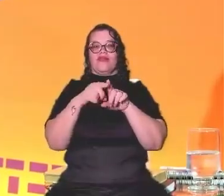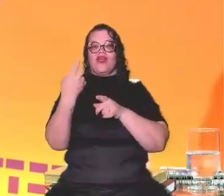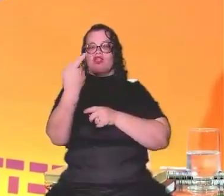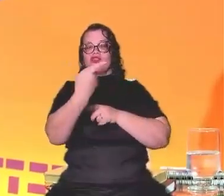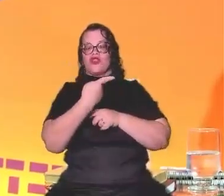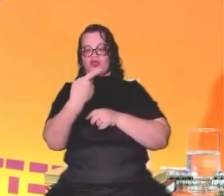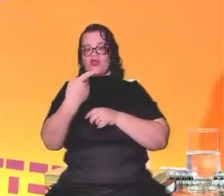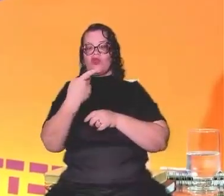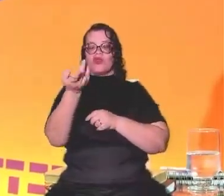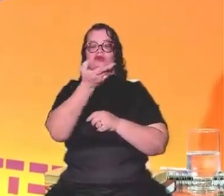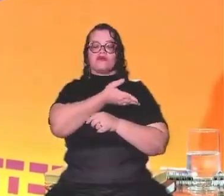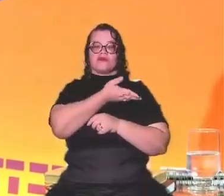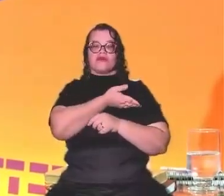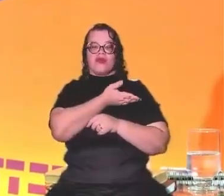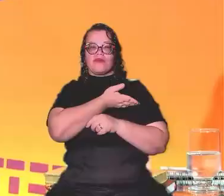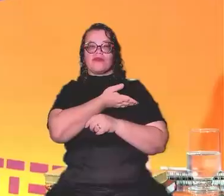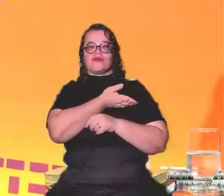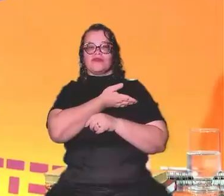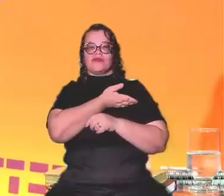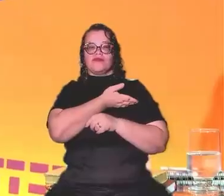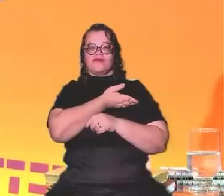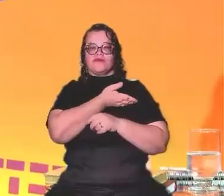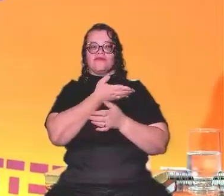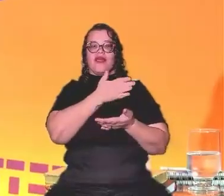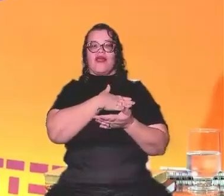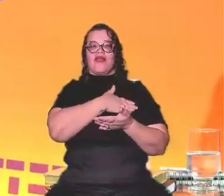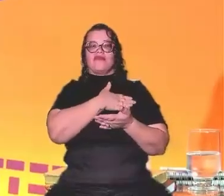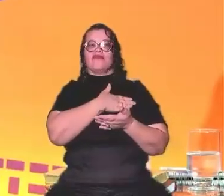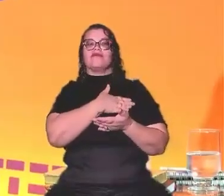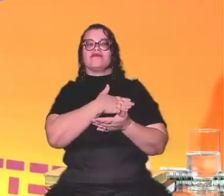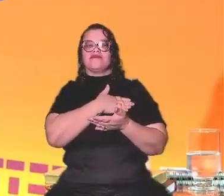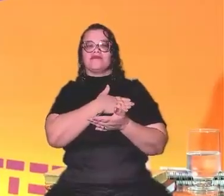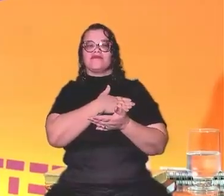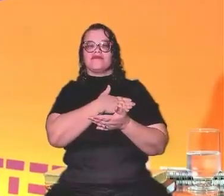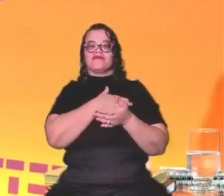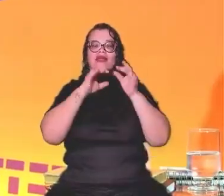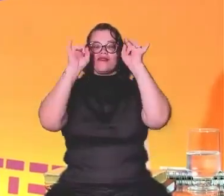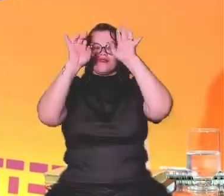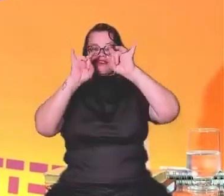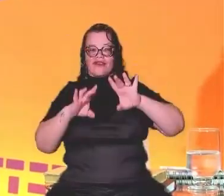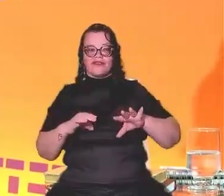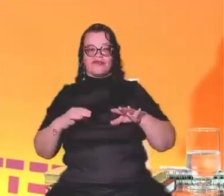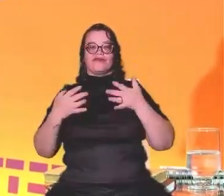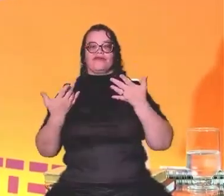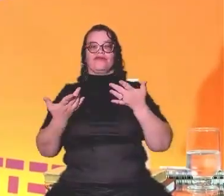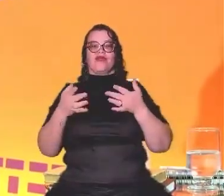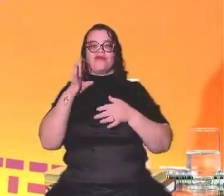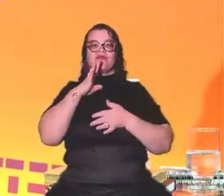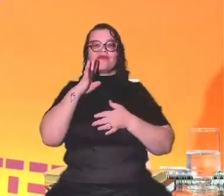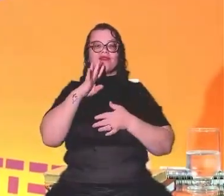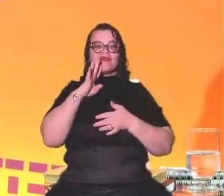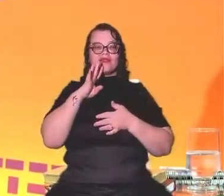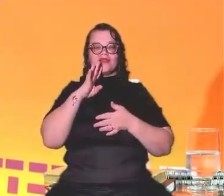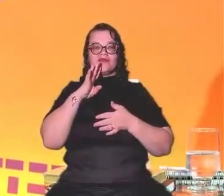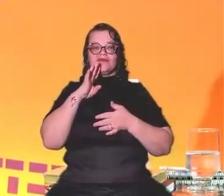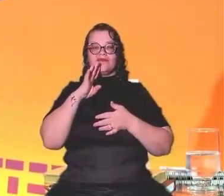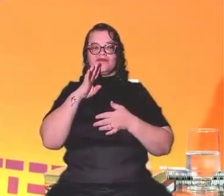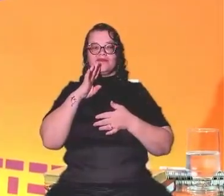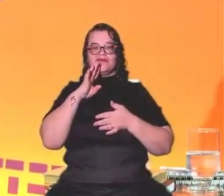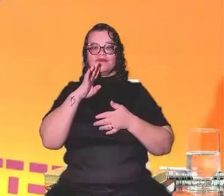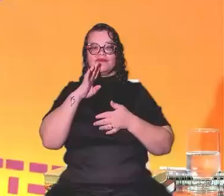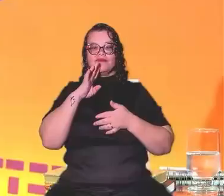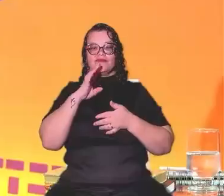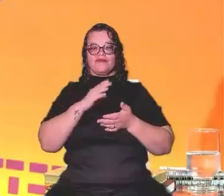traduzem simultaneamente tudo o que é falado. De tempos em tempos, a plateia é filmada e está cheia. No canto inferior direito do vídeo em